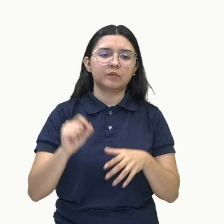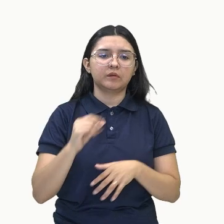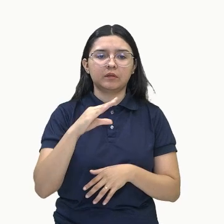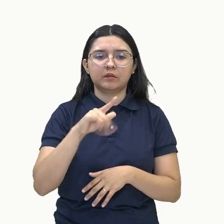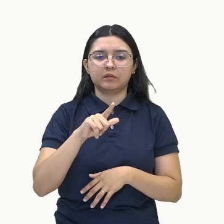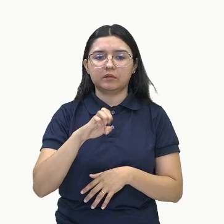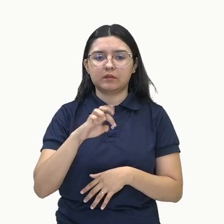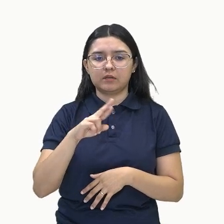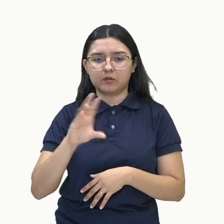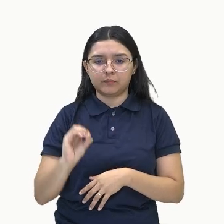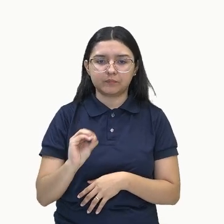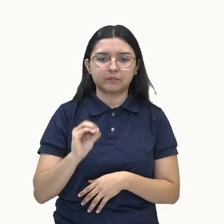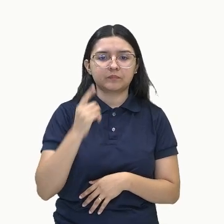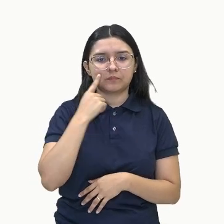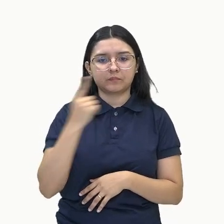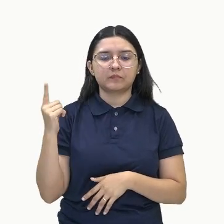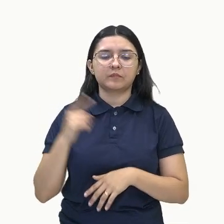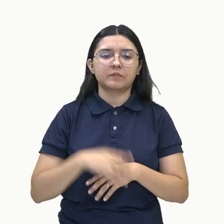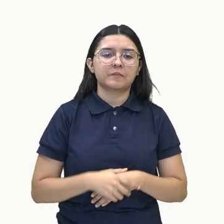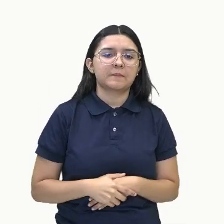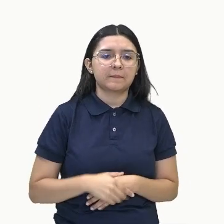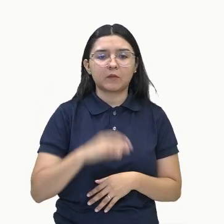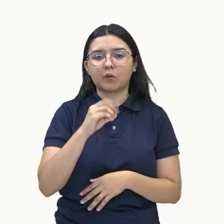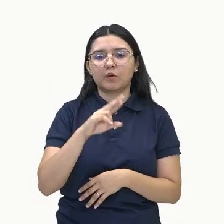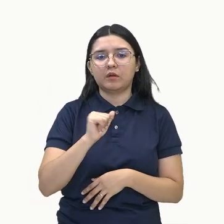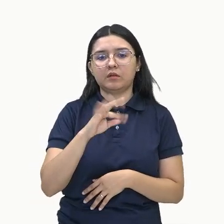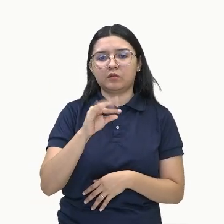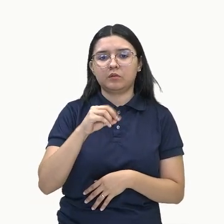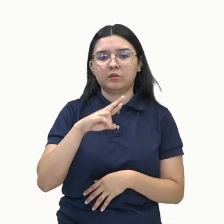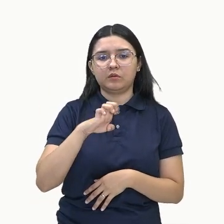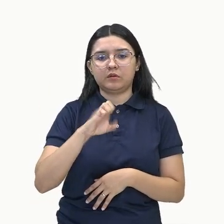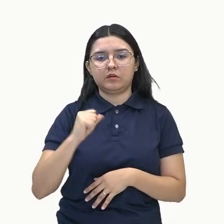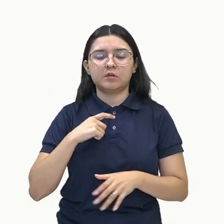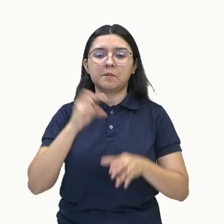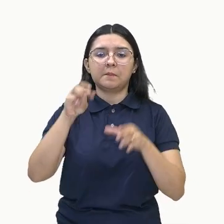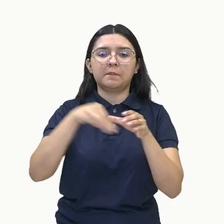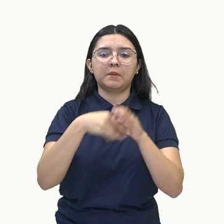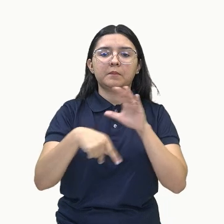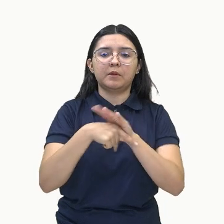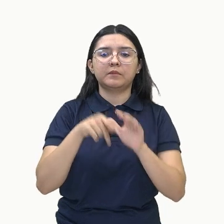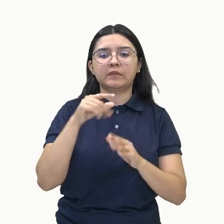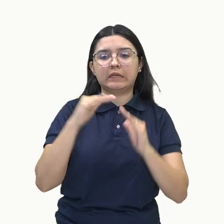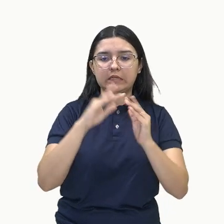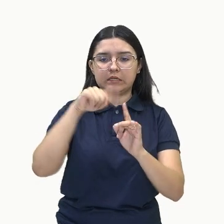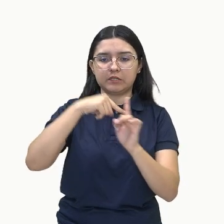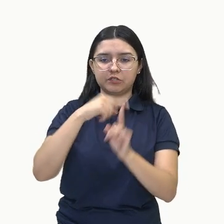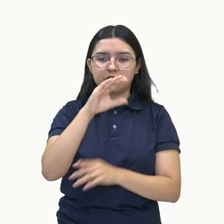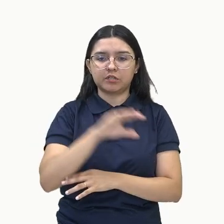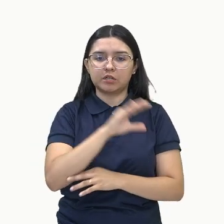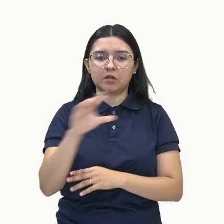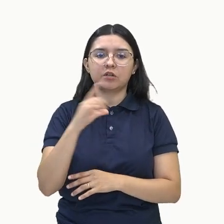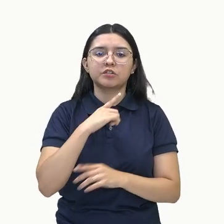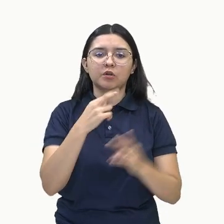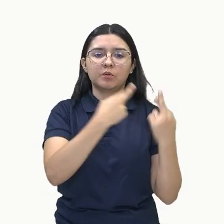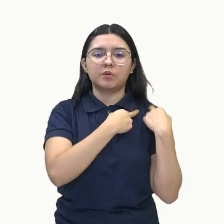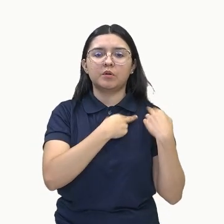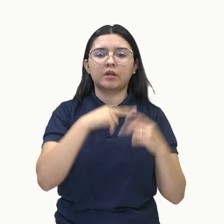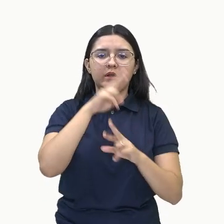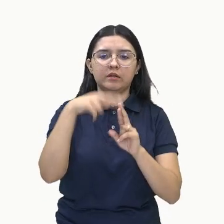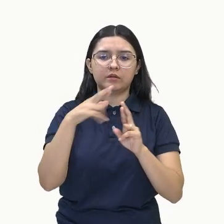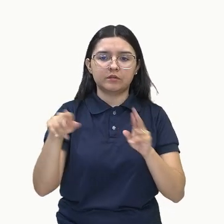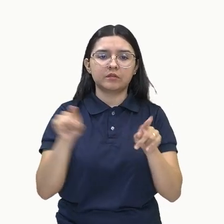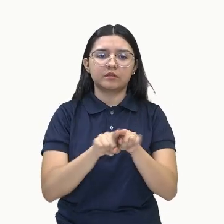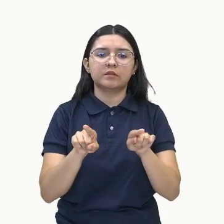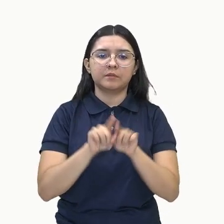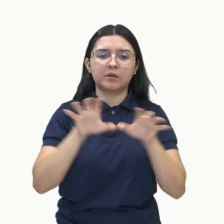o clero, ou oratores, membros da Igreja Católica que cumpriam a função religiosa. Também era